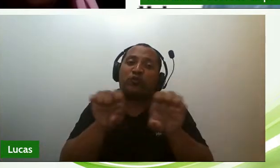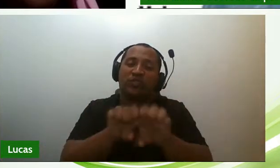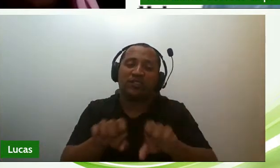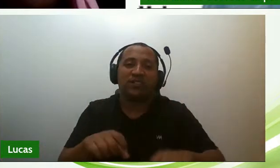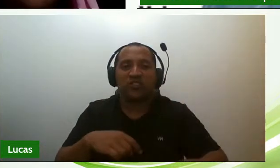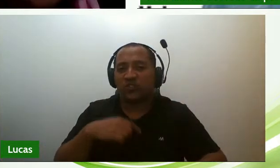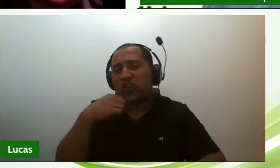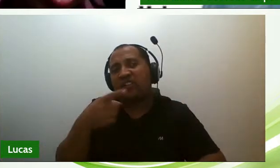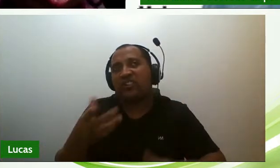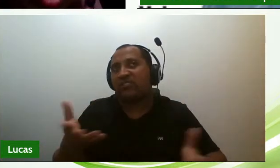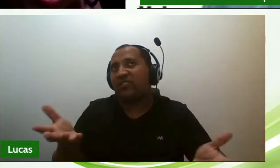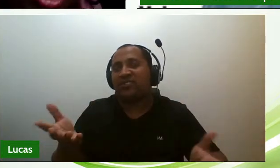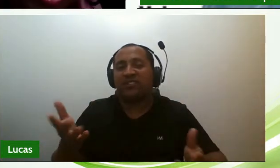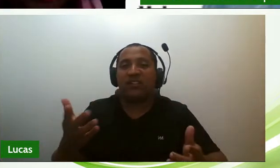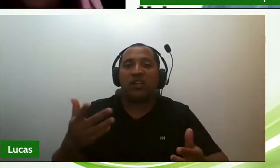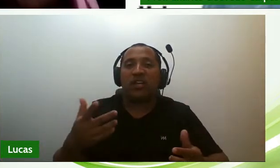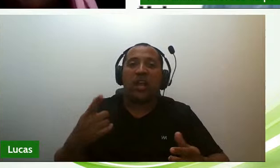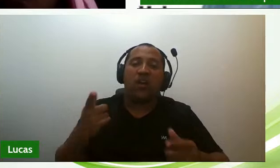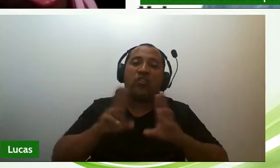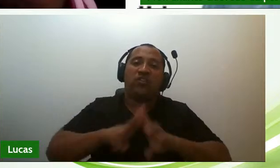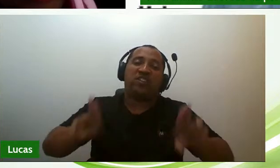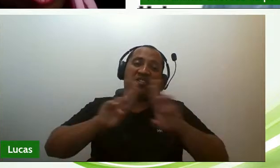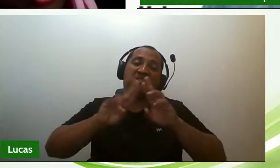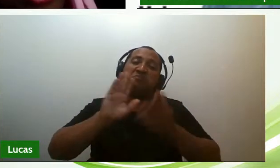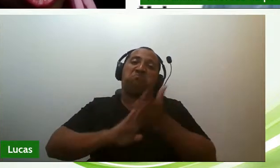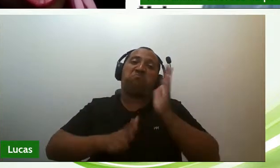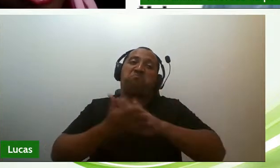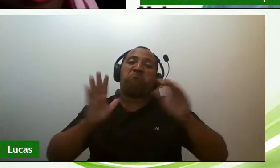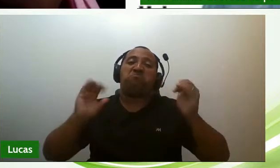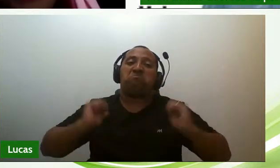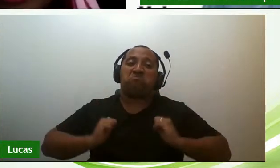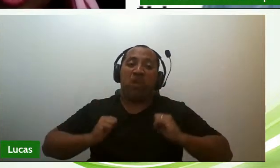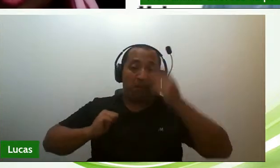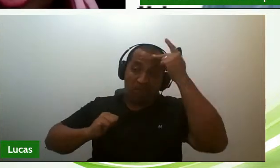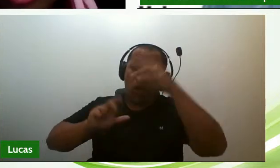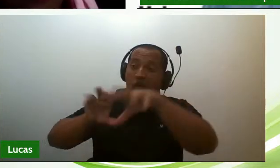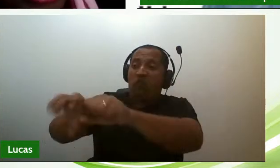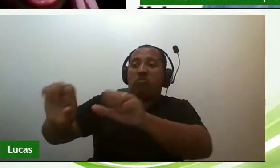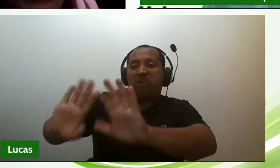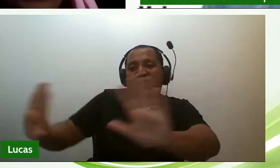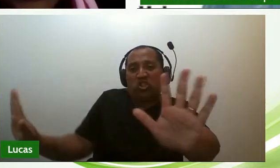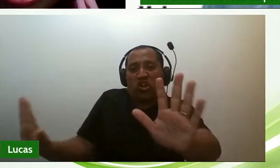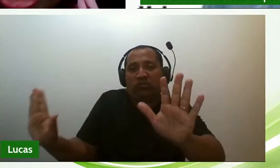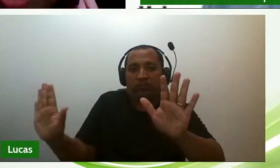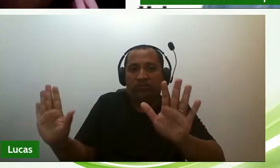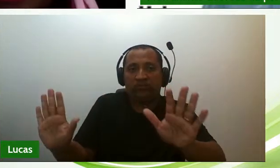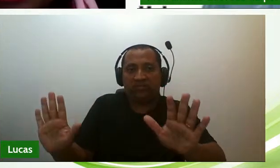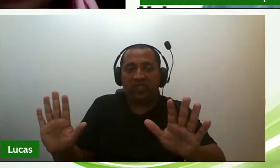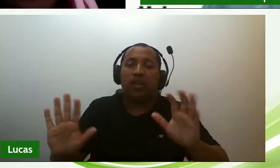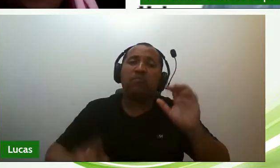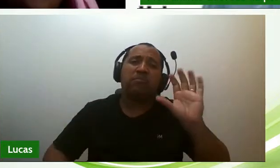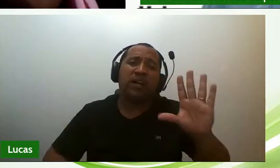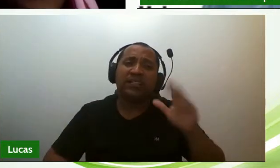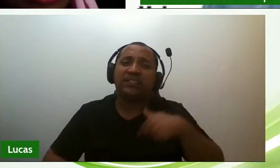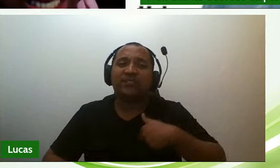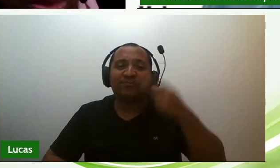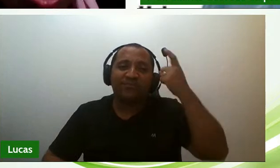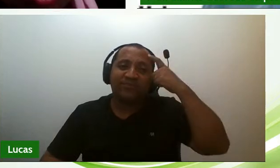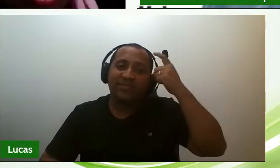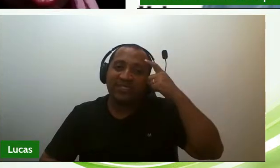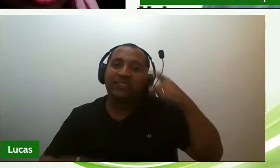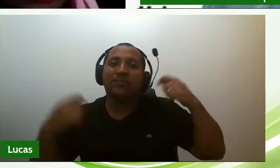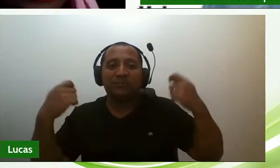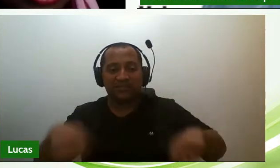universidade se colocar como esse, não é nosso problema. Nosso problema é formar pessoas. Mas se a gente reconhece que existe uma